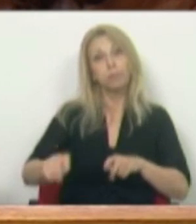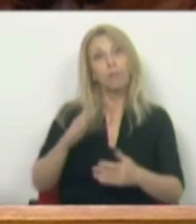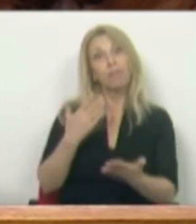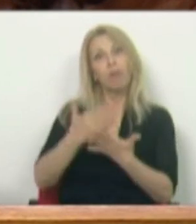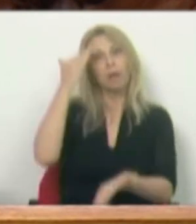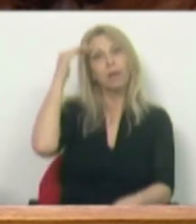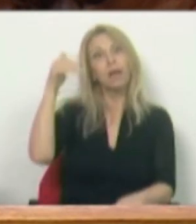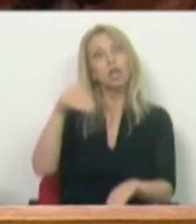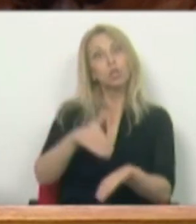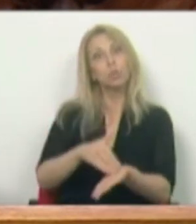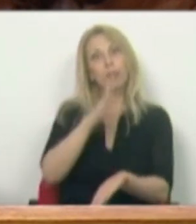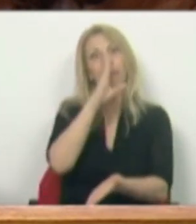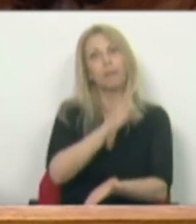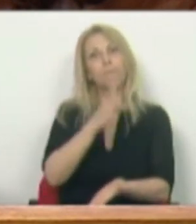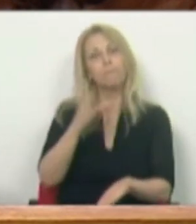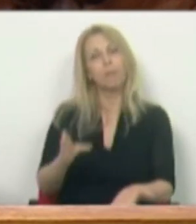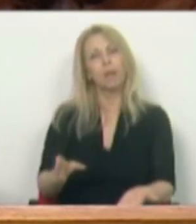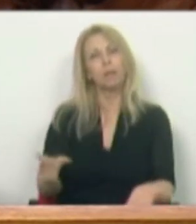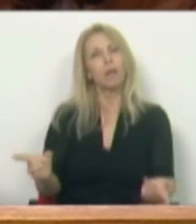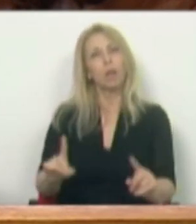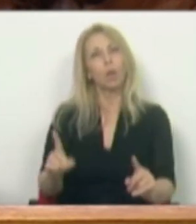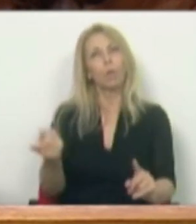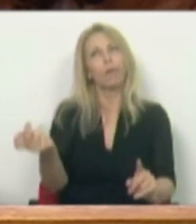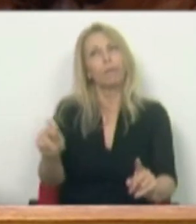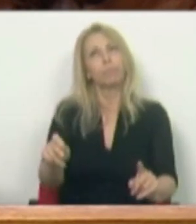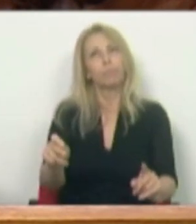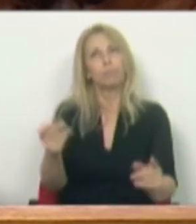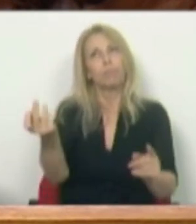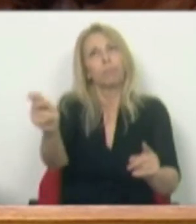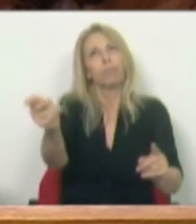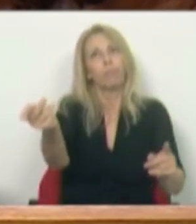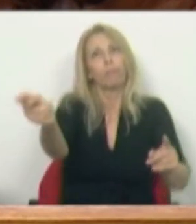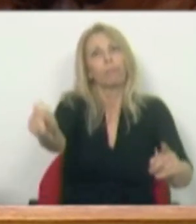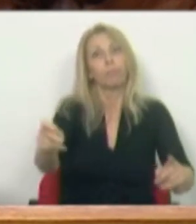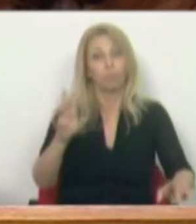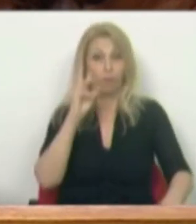no terreno. E não o casuísmo que tantas vezes nós vimos no passado. É isto